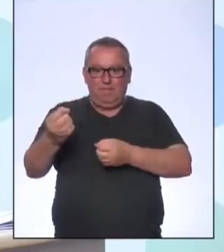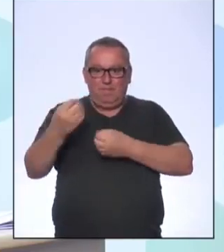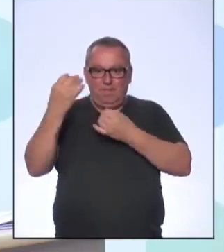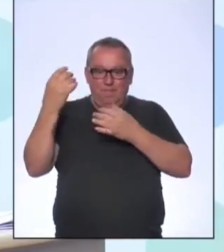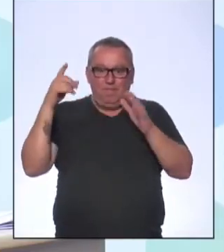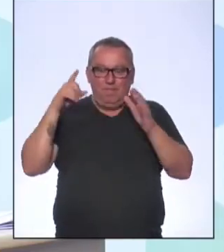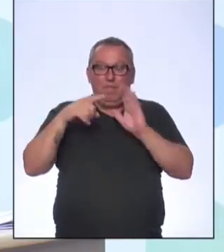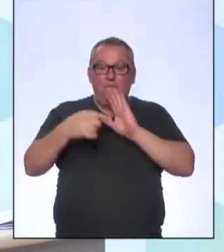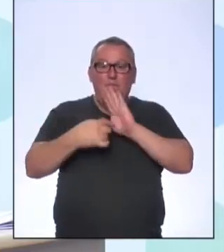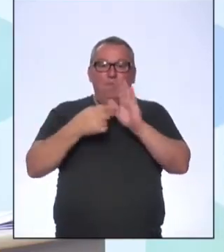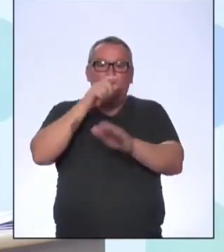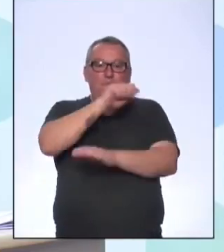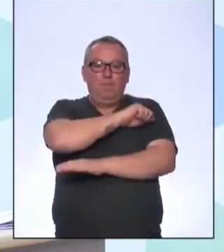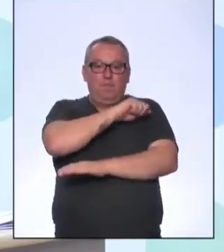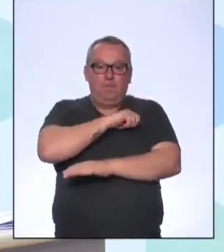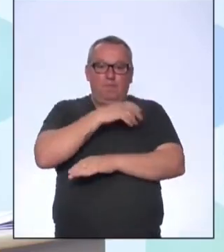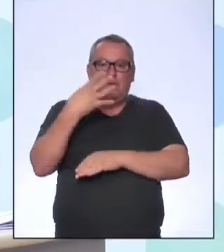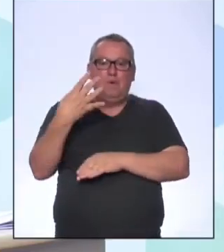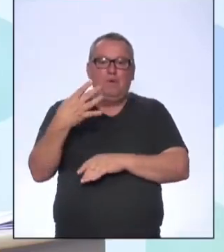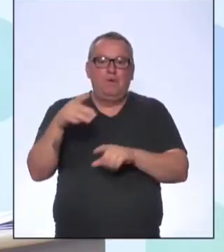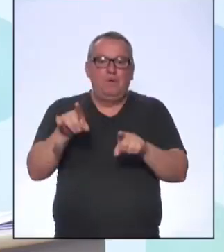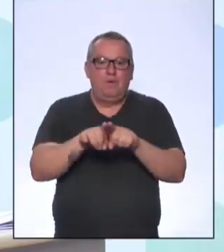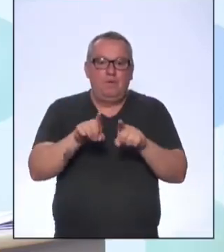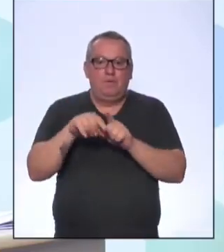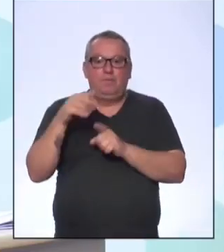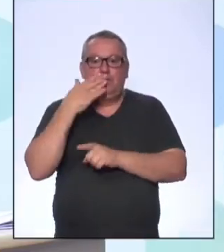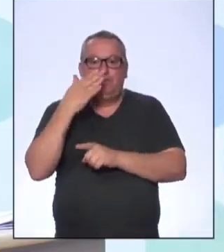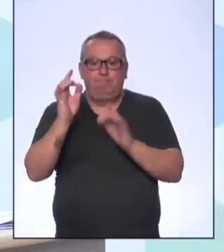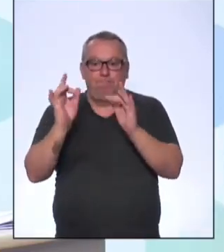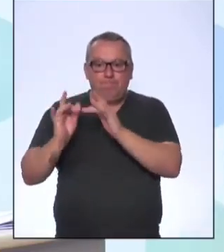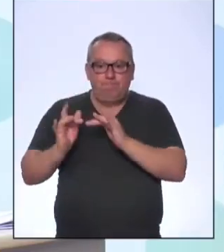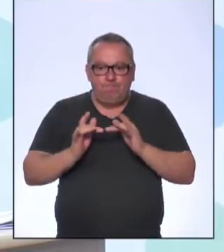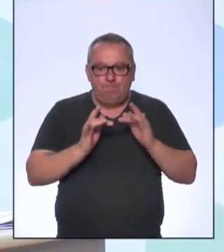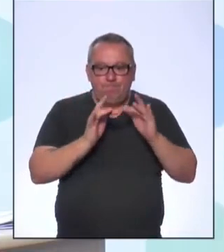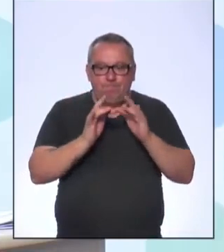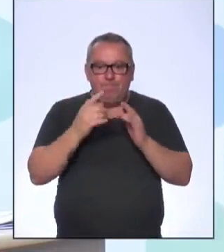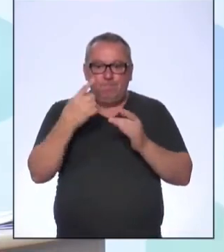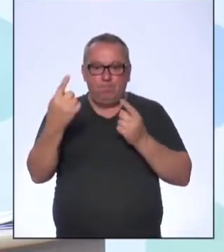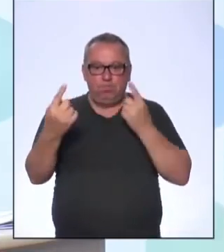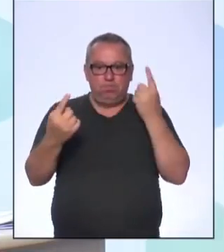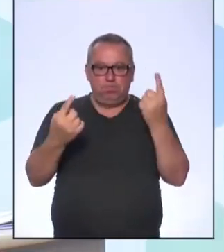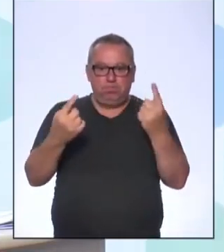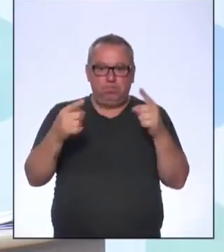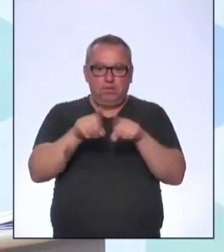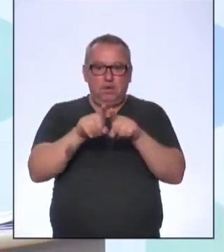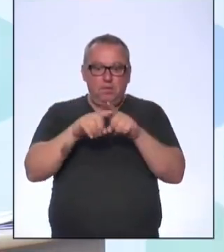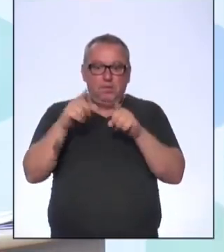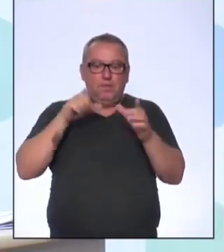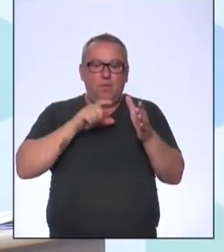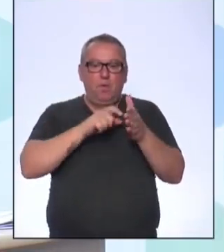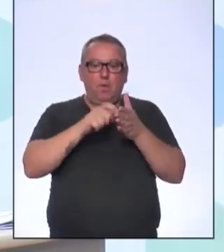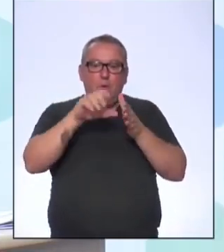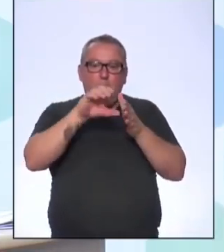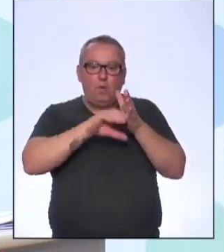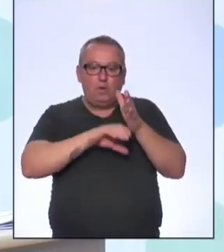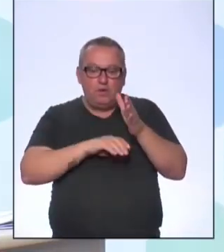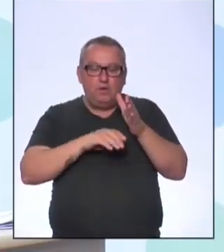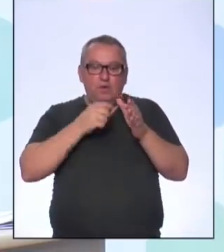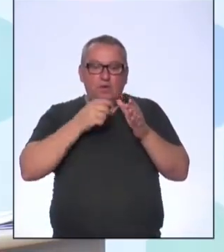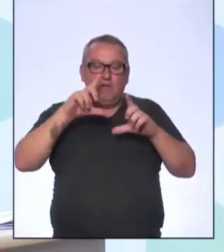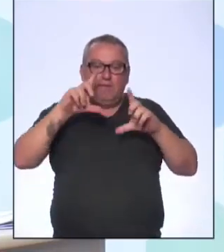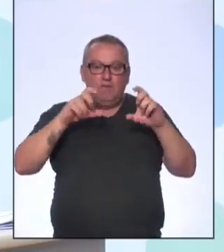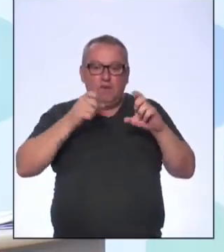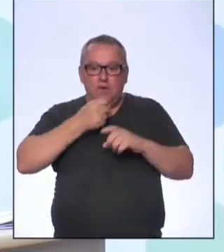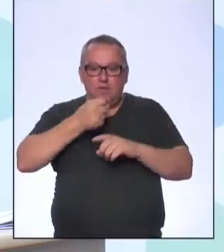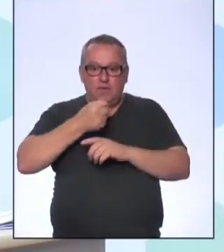alunos, apresentamos para os alunos 4 imagens e pedimos que eles relacionassem, né, uma imagem com a outra ao conceito de fotoreportagem.